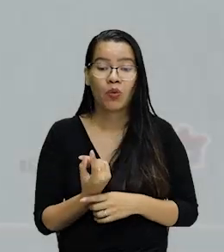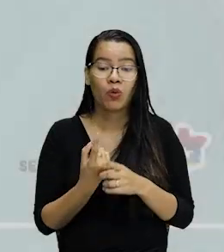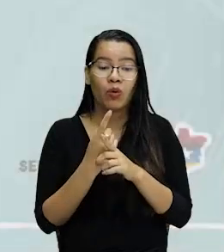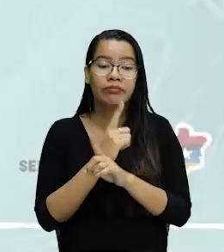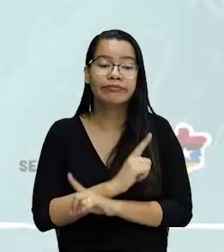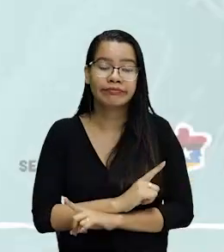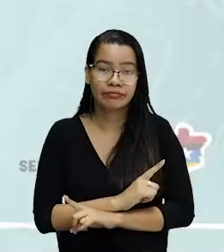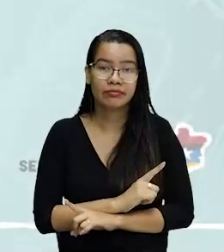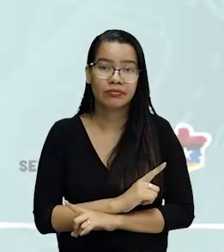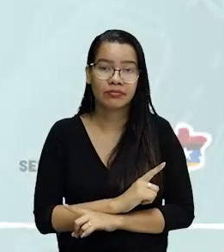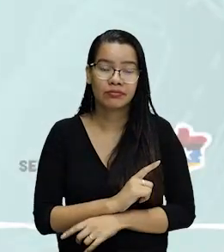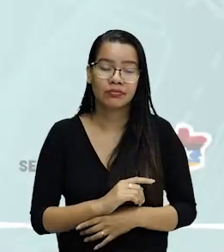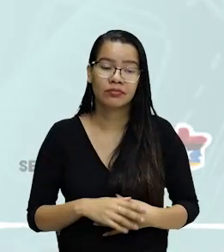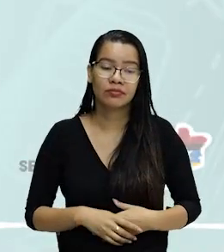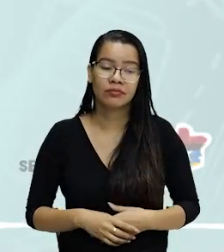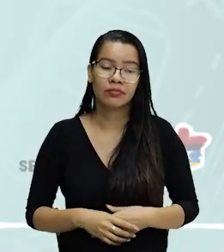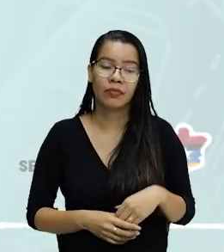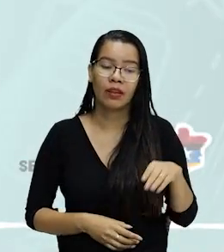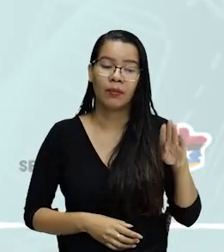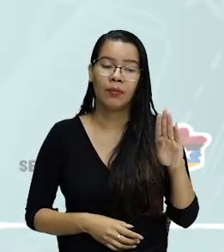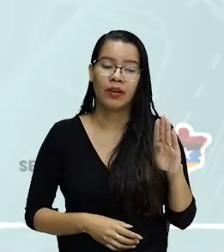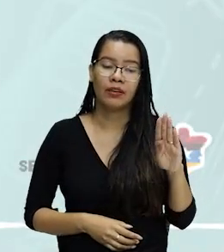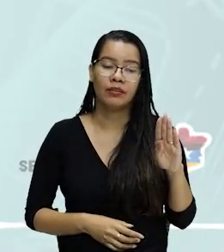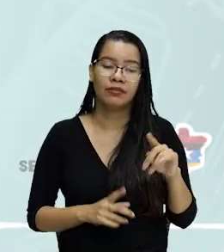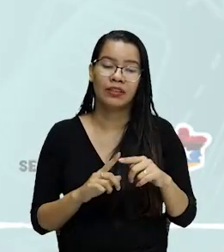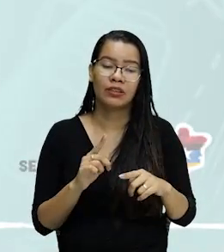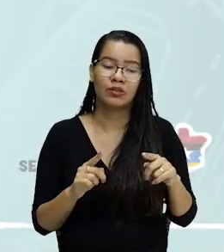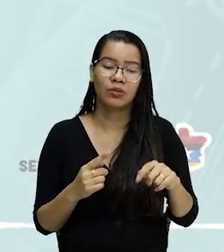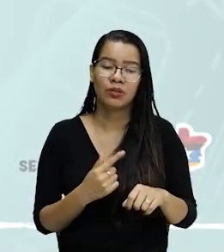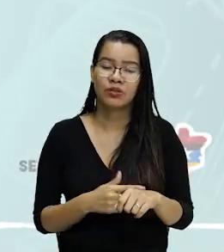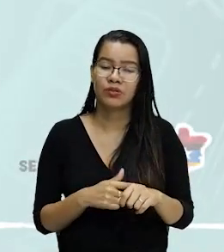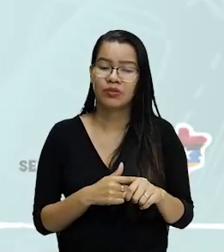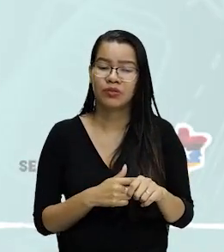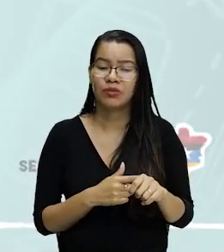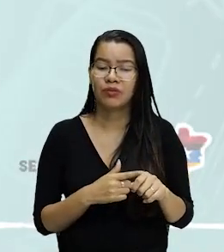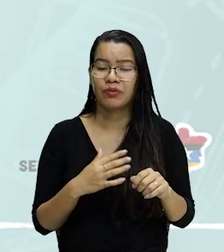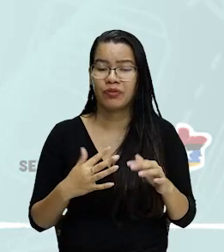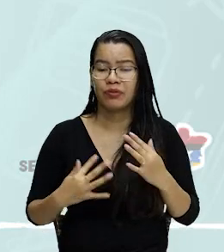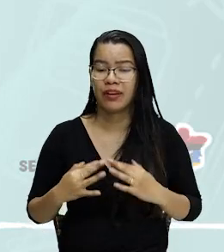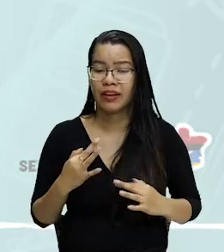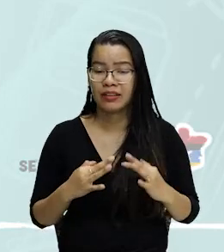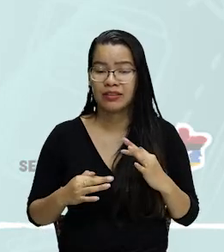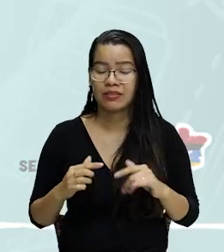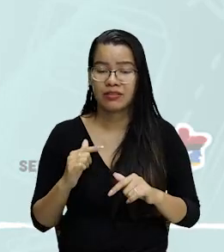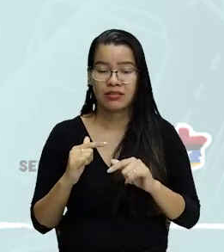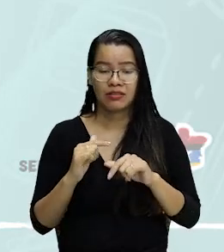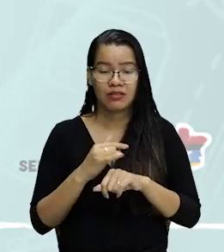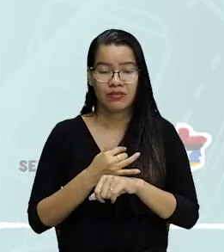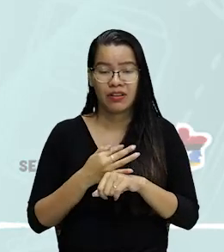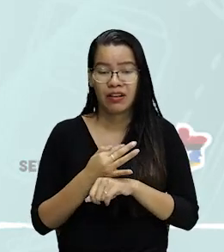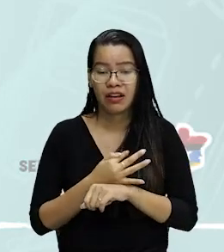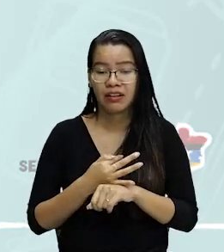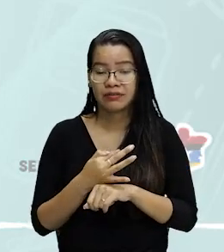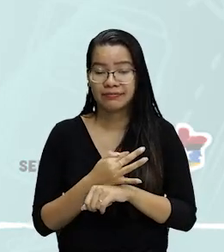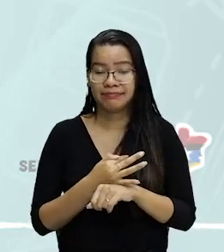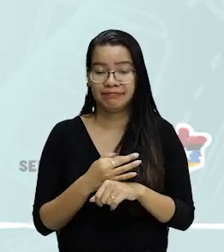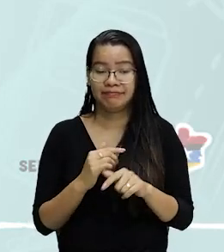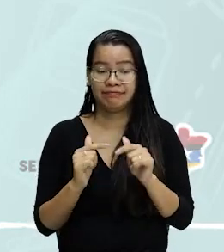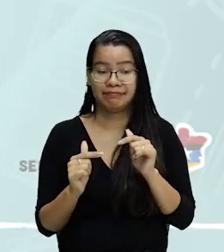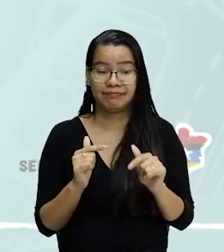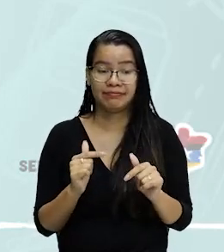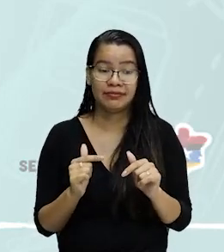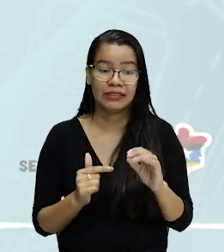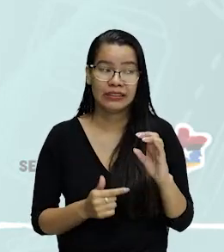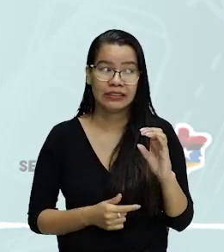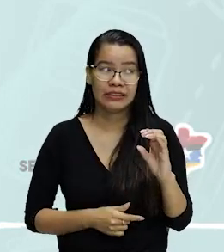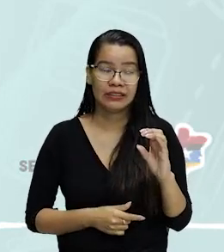Certo? Letra B, flexibilização dos períodos de férias trabalhistas. Também não parece muito adequado. Letra C, esquecimento das